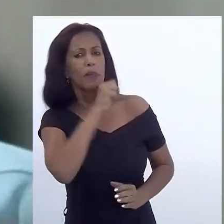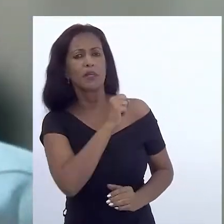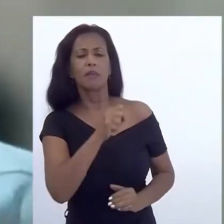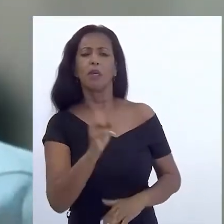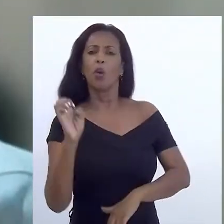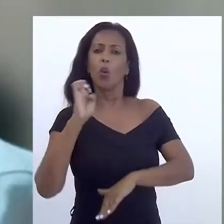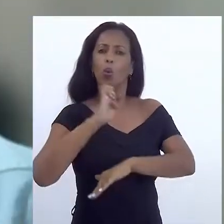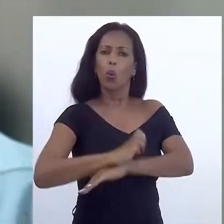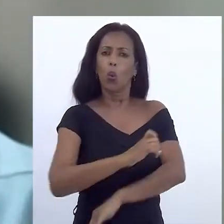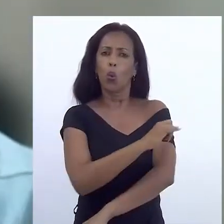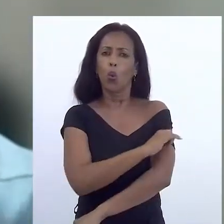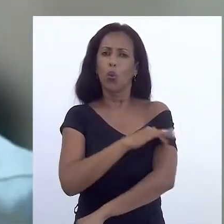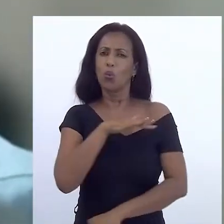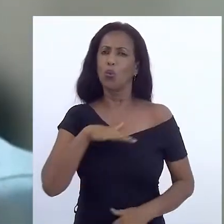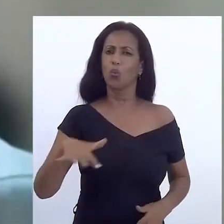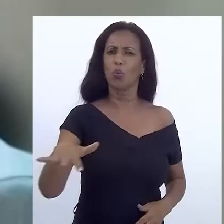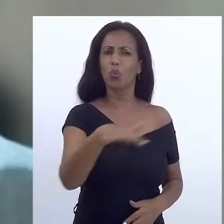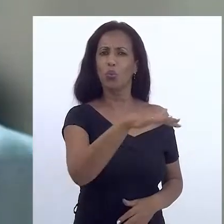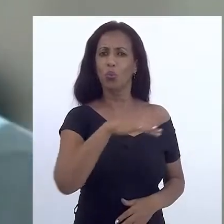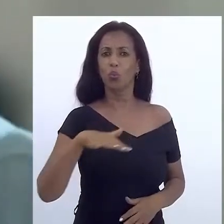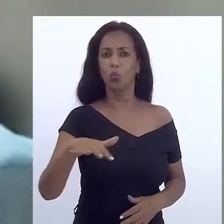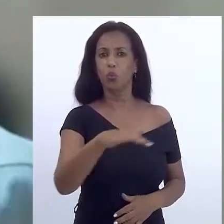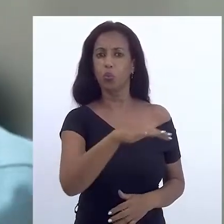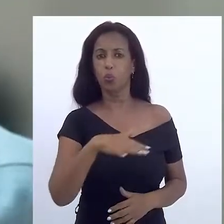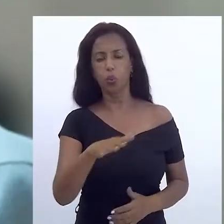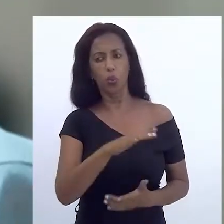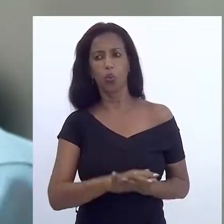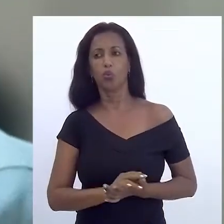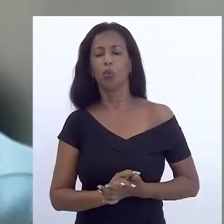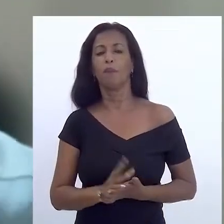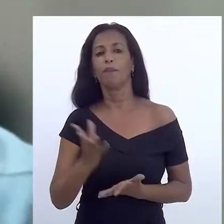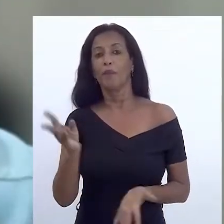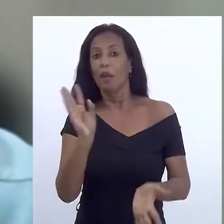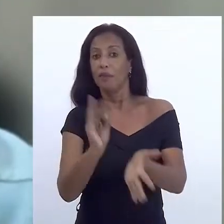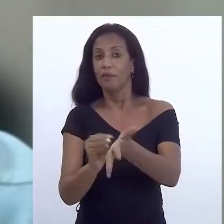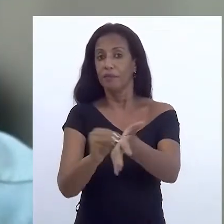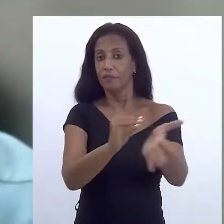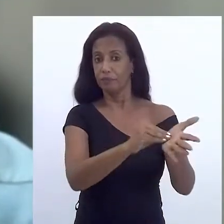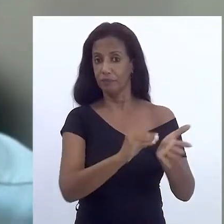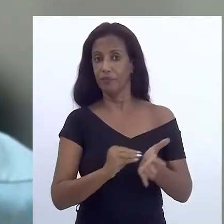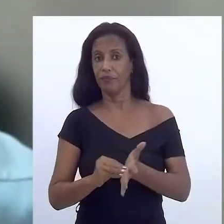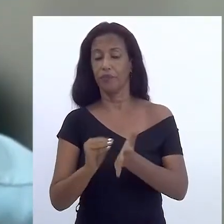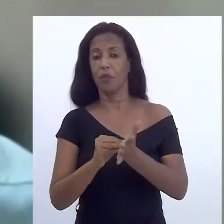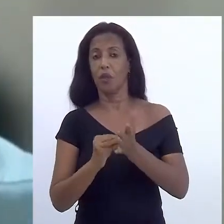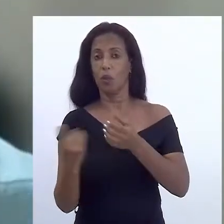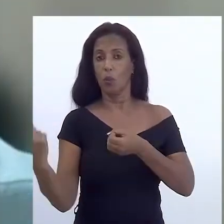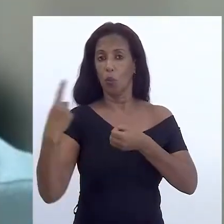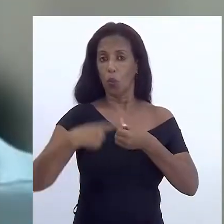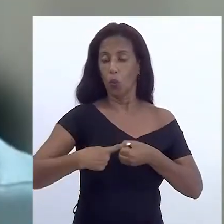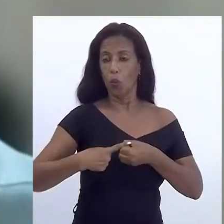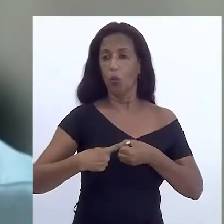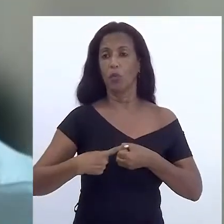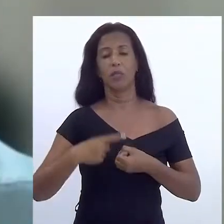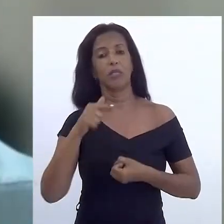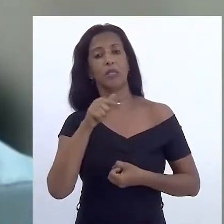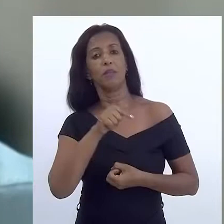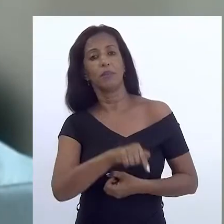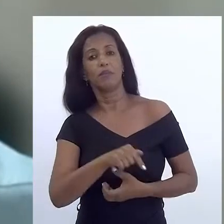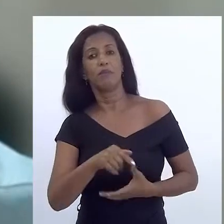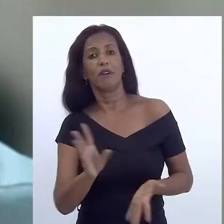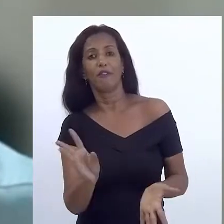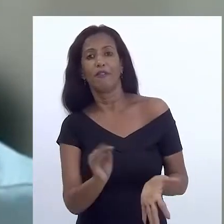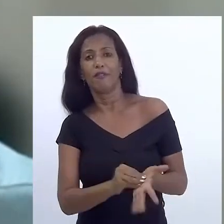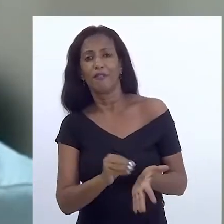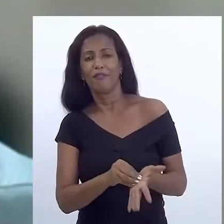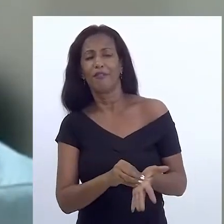Rio de Janeiro como um todo, e até no país, né? Mas não conheço a dimensão total do país, mas pelo menos no município e no estado do Rio de Janeiro,